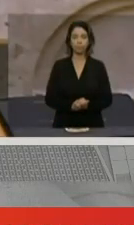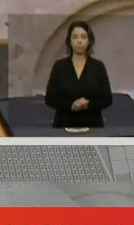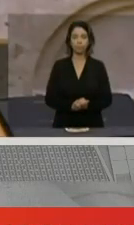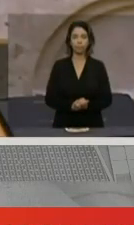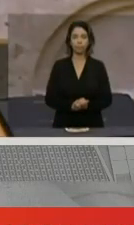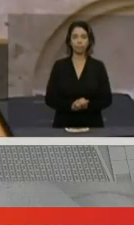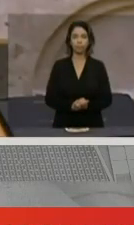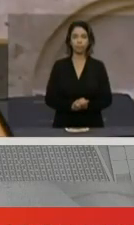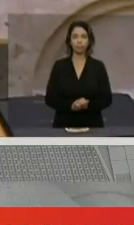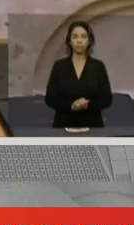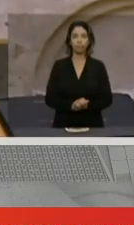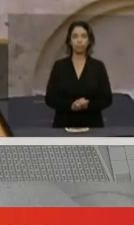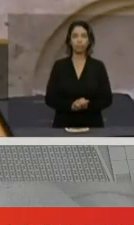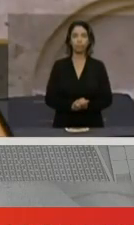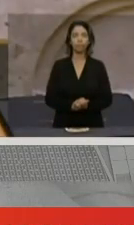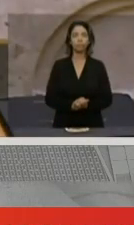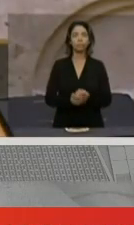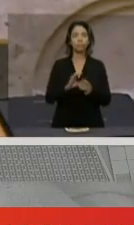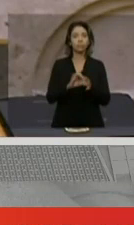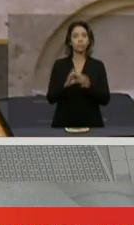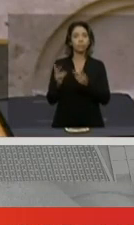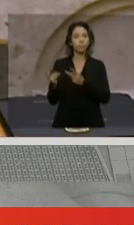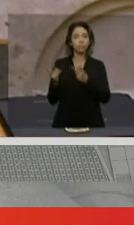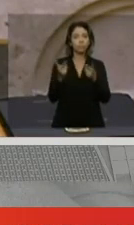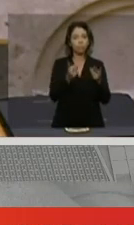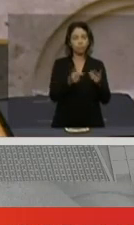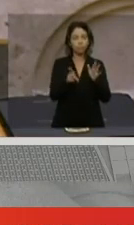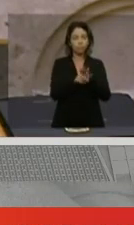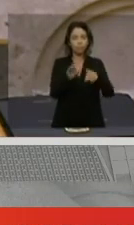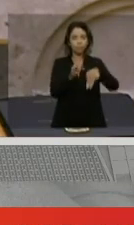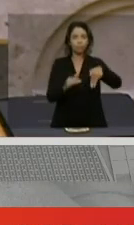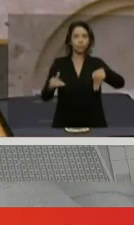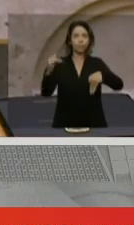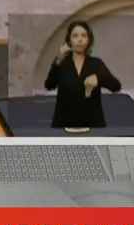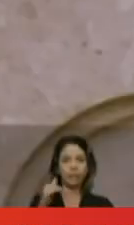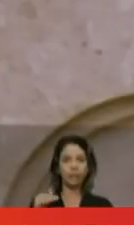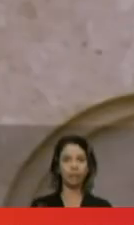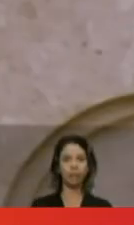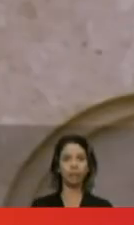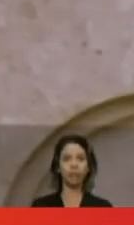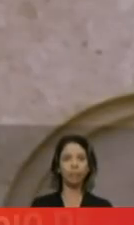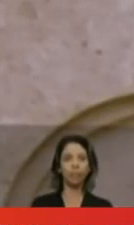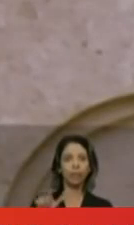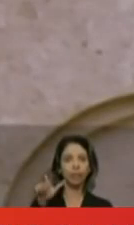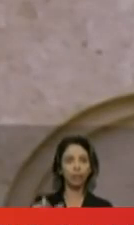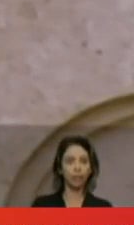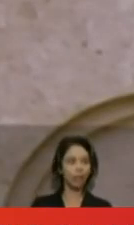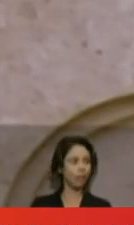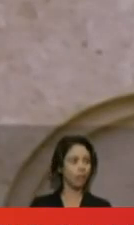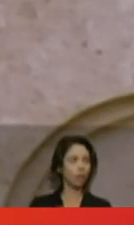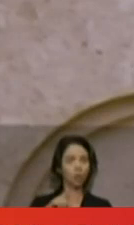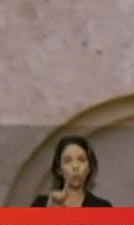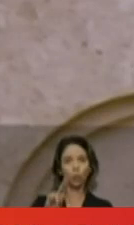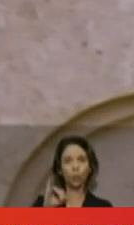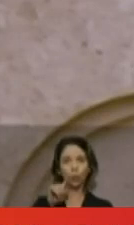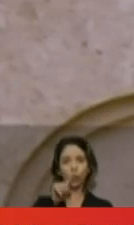em orientações do país daqui para frente, aí ela não entrou em detalhes, nós vamos acompanhar. Muito bem, gente. Manu, do ponto de